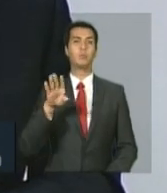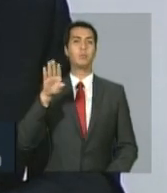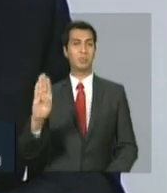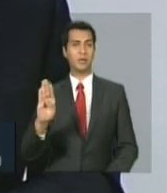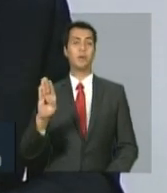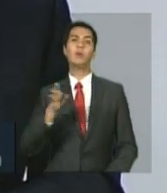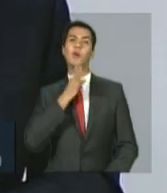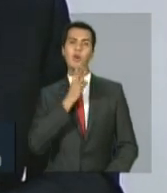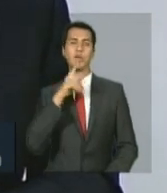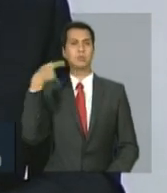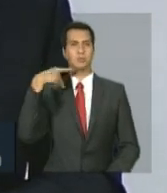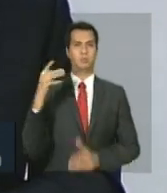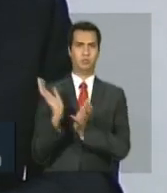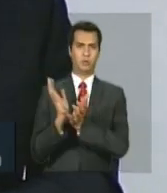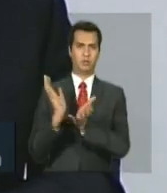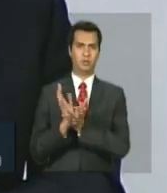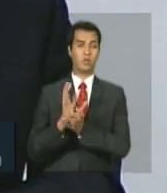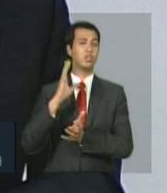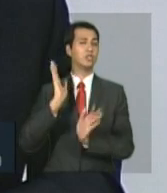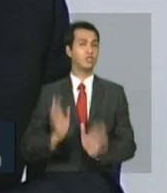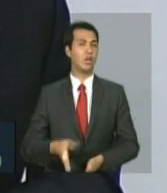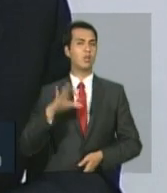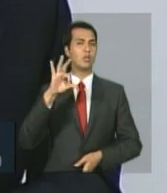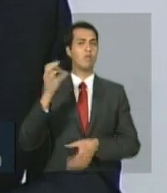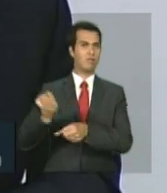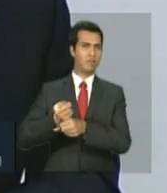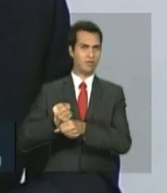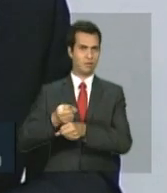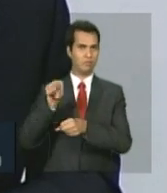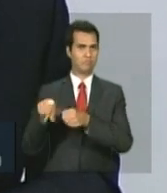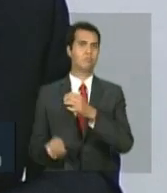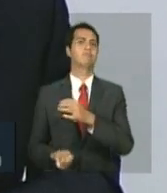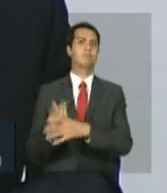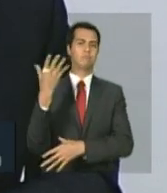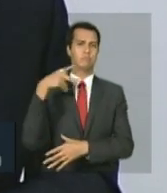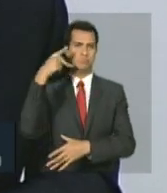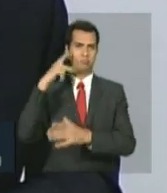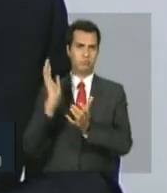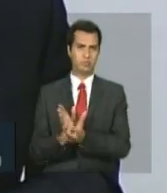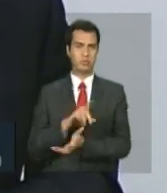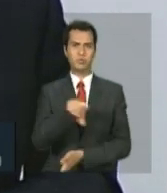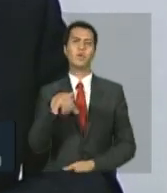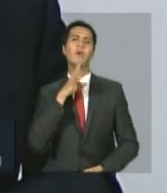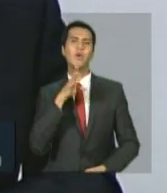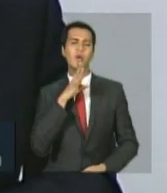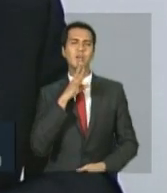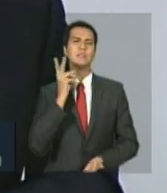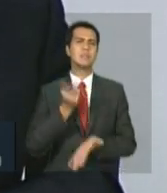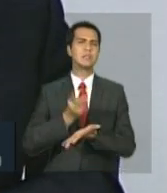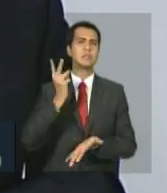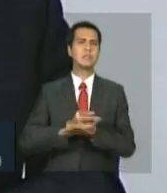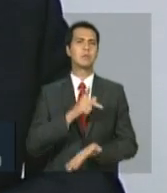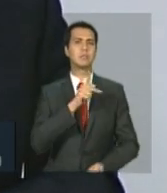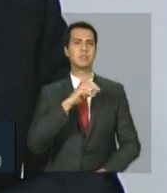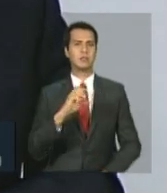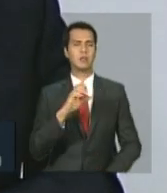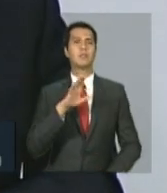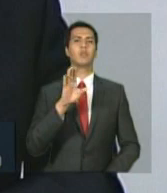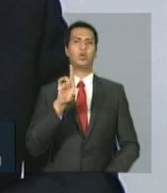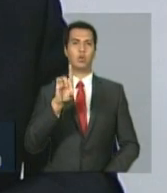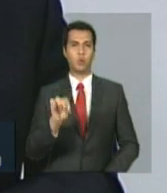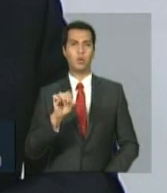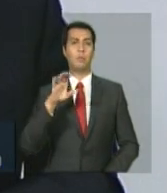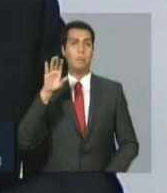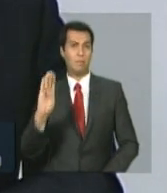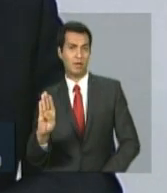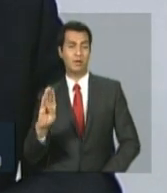conhece a história política do Brasil sabe qual é a trajetória política do PCdoB. Um partido que sempre teve lado. Um partido que não se dobrou